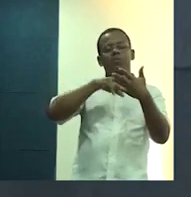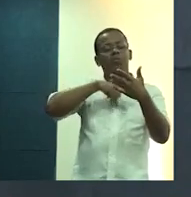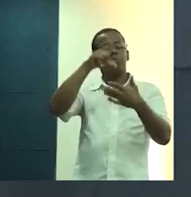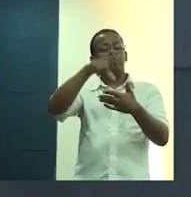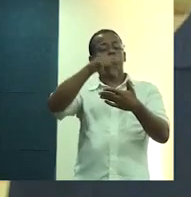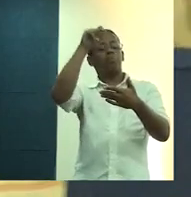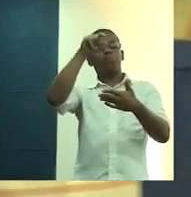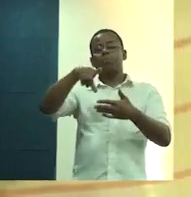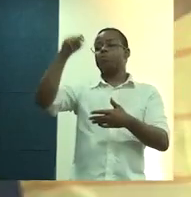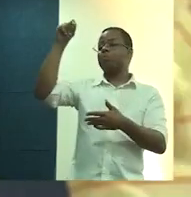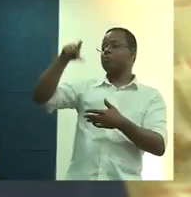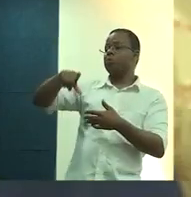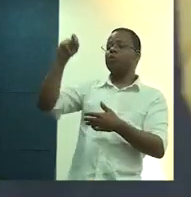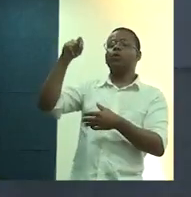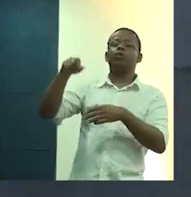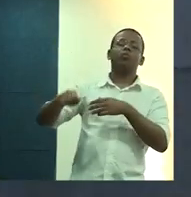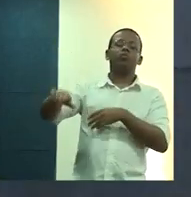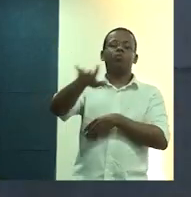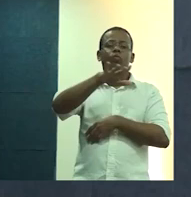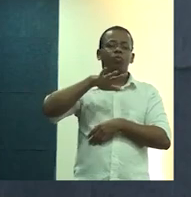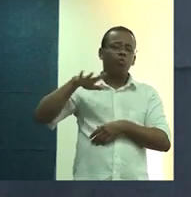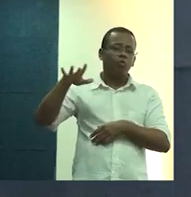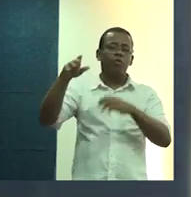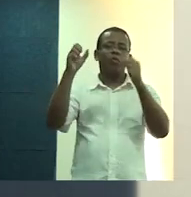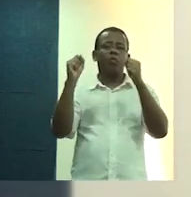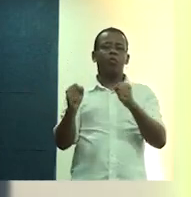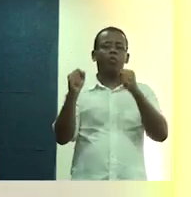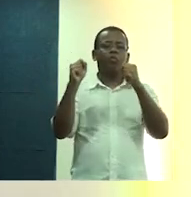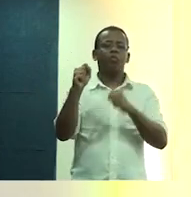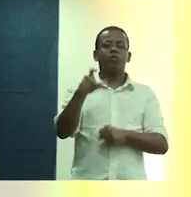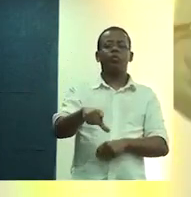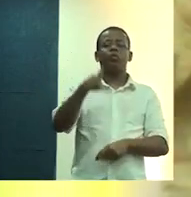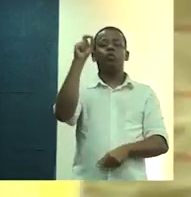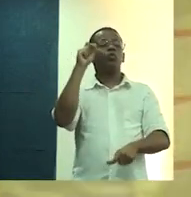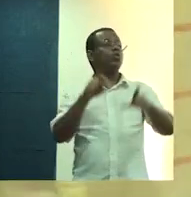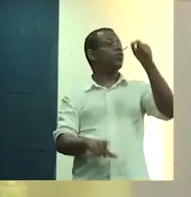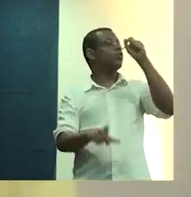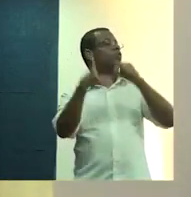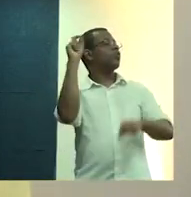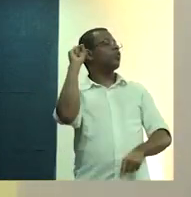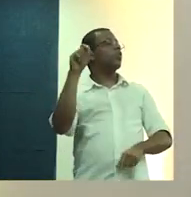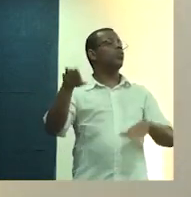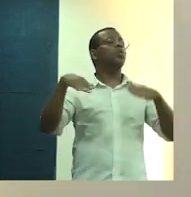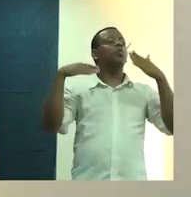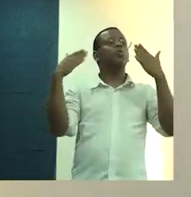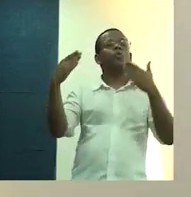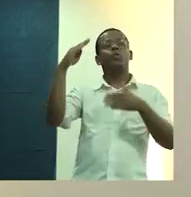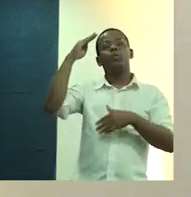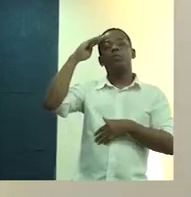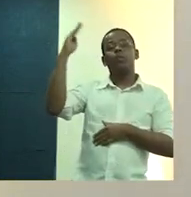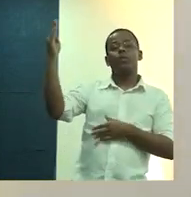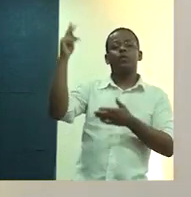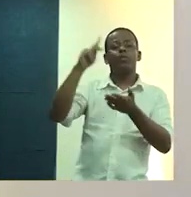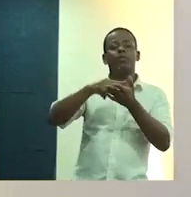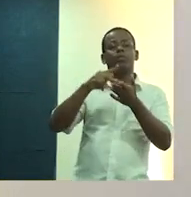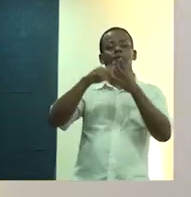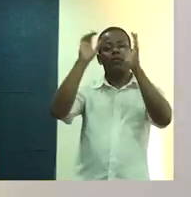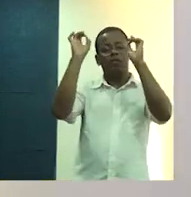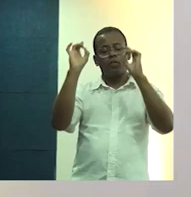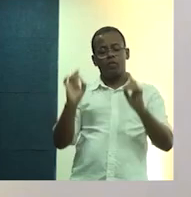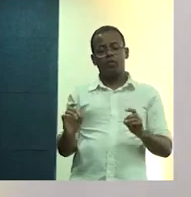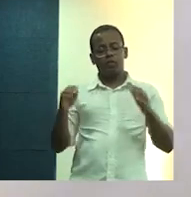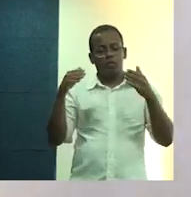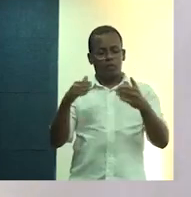possibilidades para que o território local possa definir o que são as prioridades para atuação naquela realidade específica